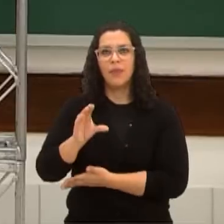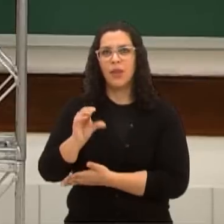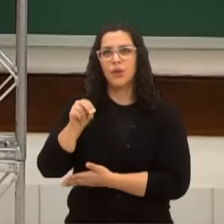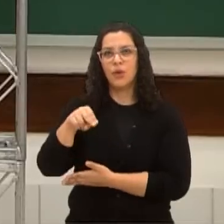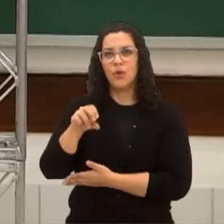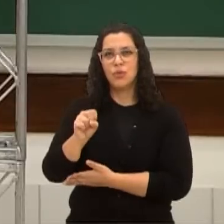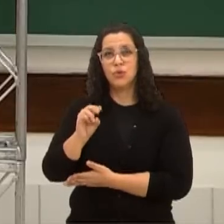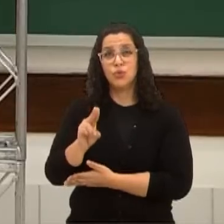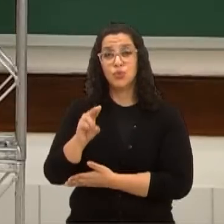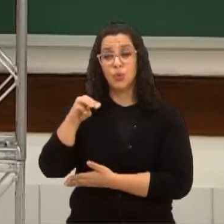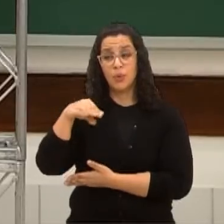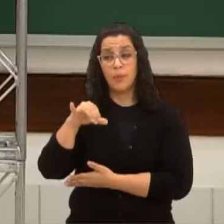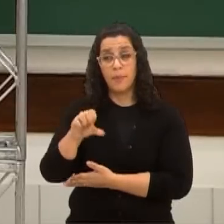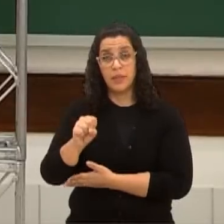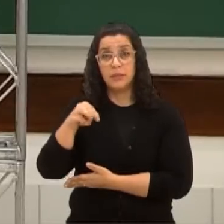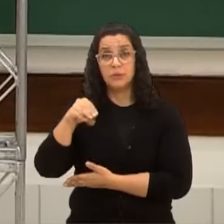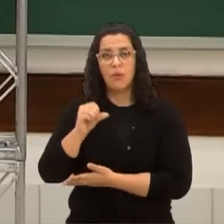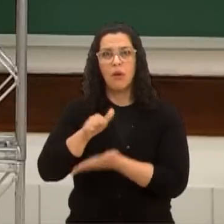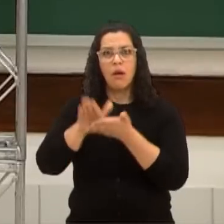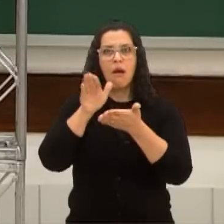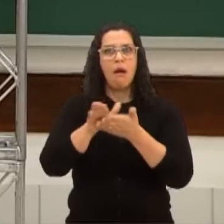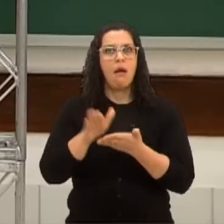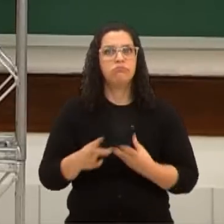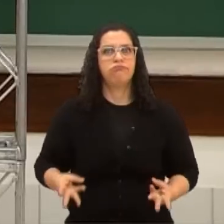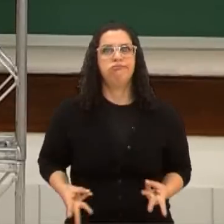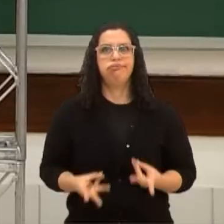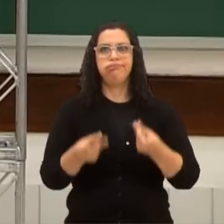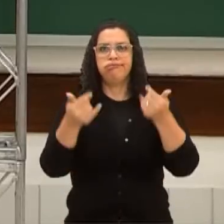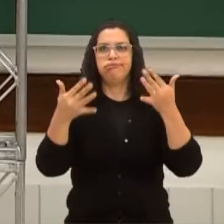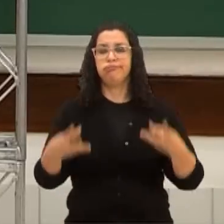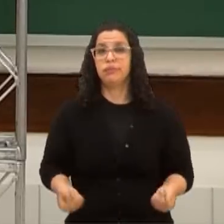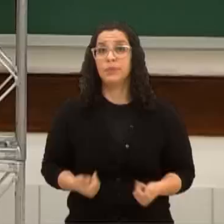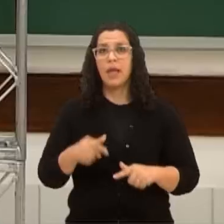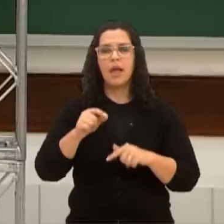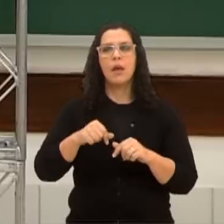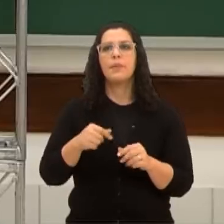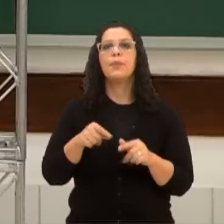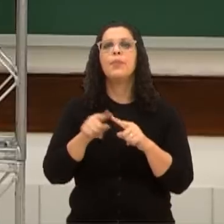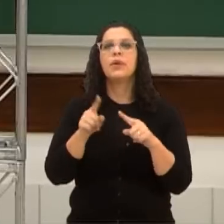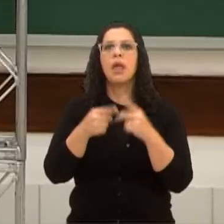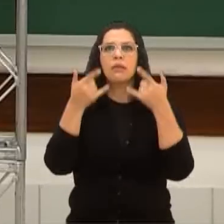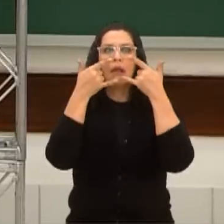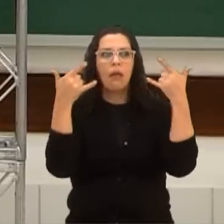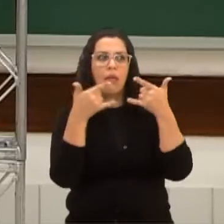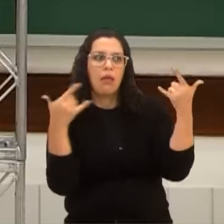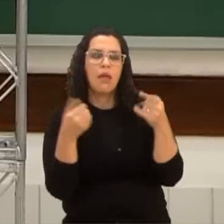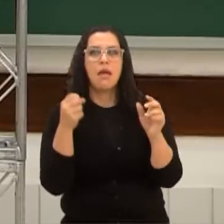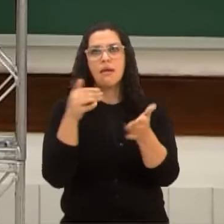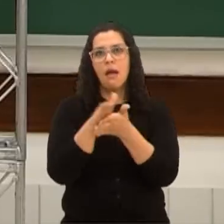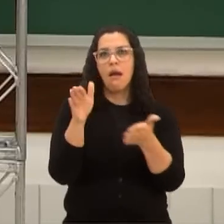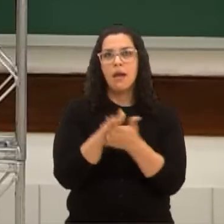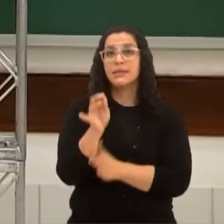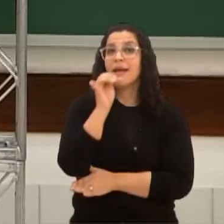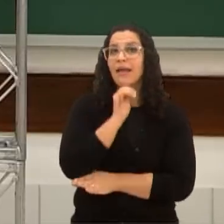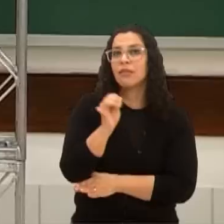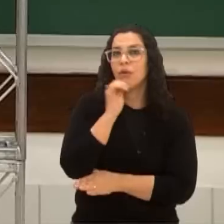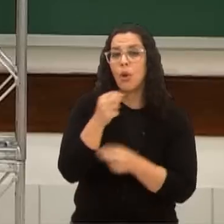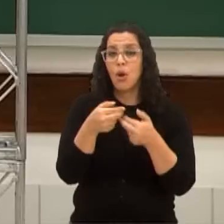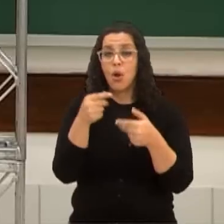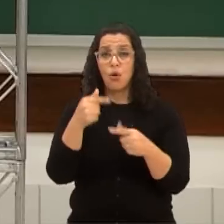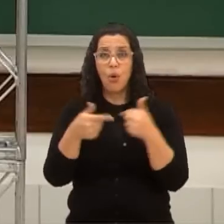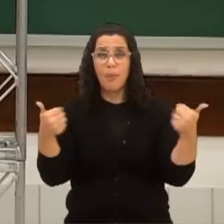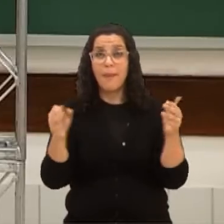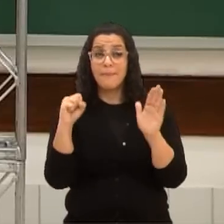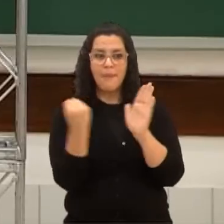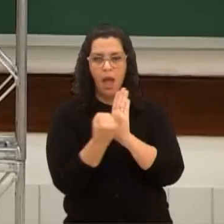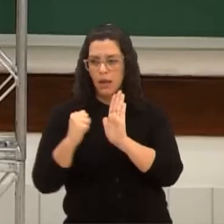não conseguem comprar, vão ter aqueles que vão comprar excessivamente. Então, o fato de ter produtos de